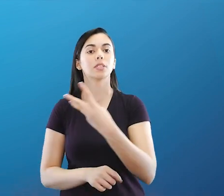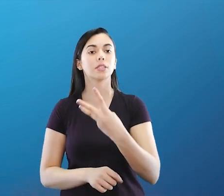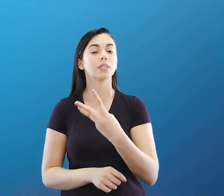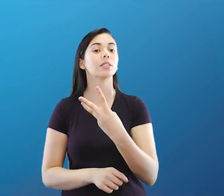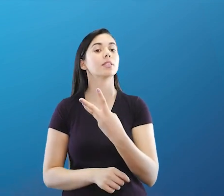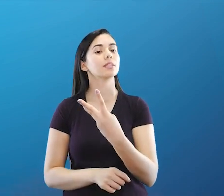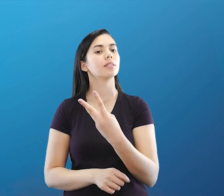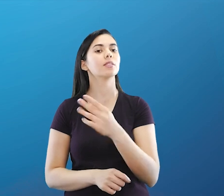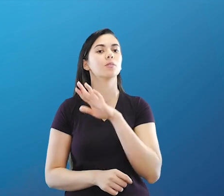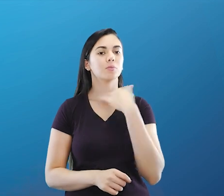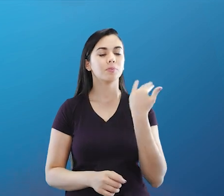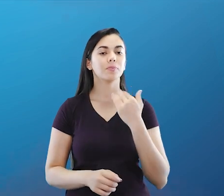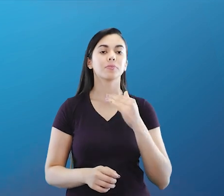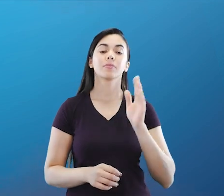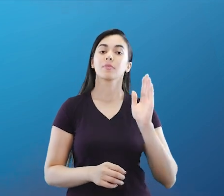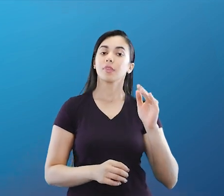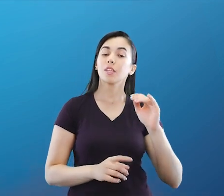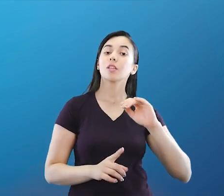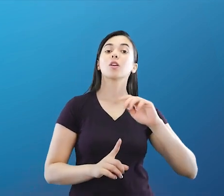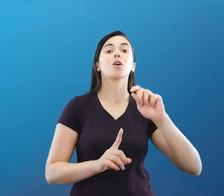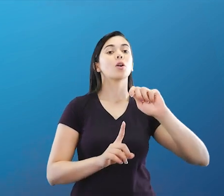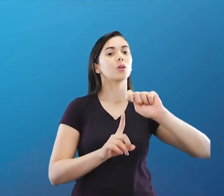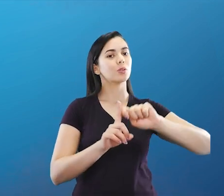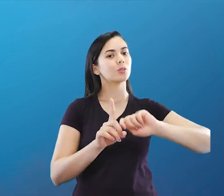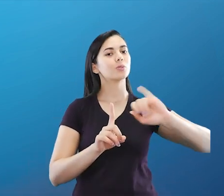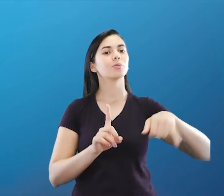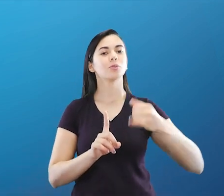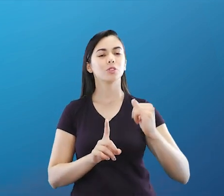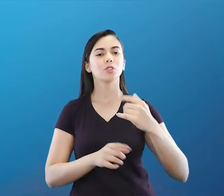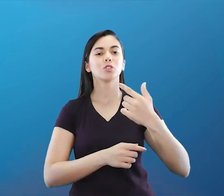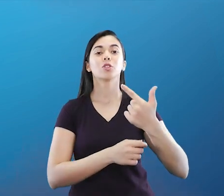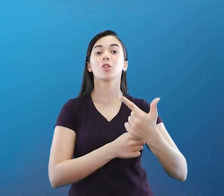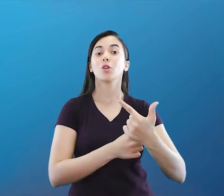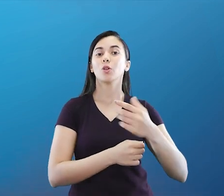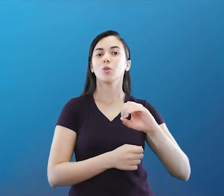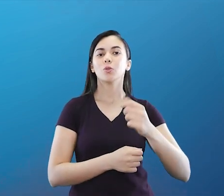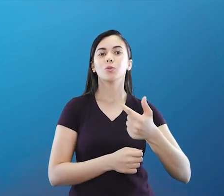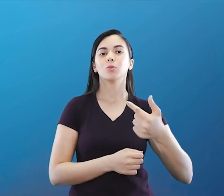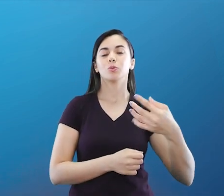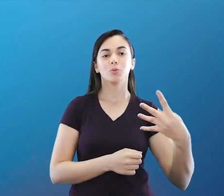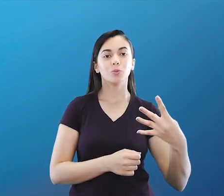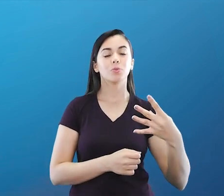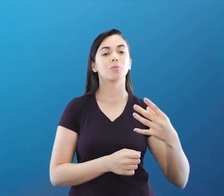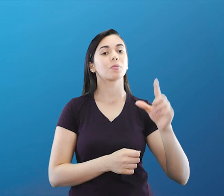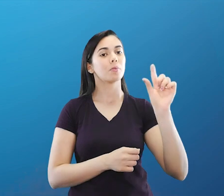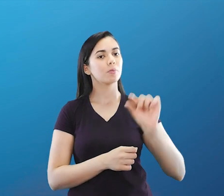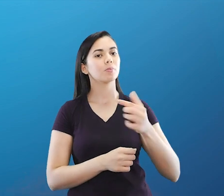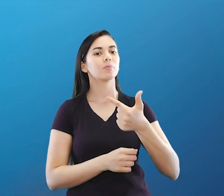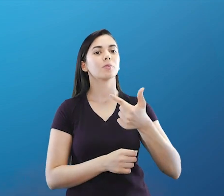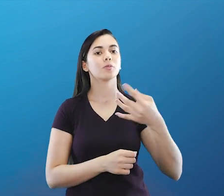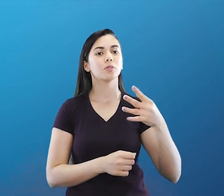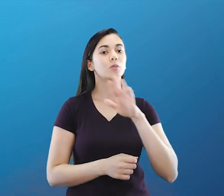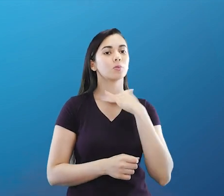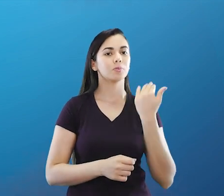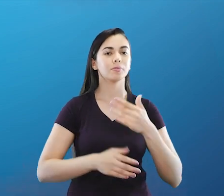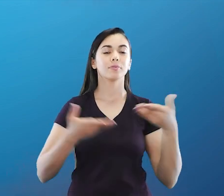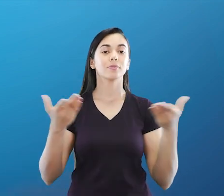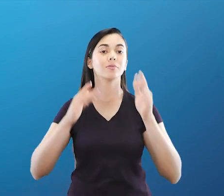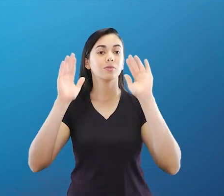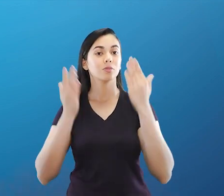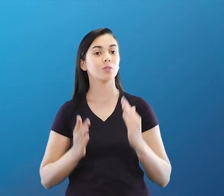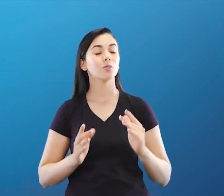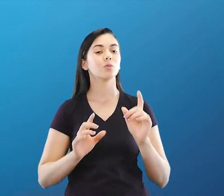por dengue. Já em janeiro de 2024, essa quantidade caiu para 24. Vamos